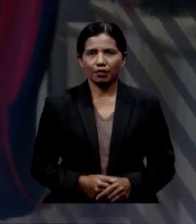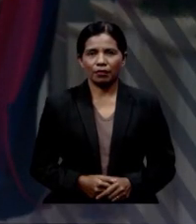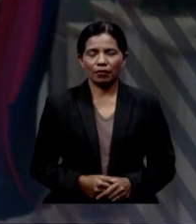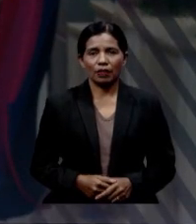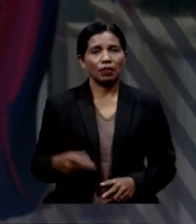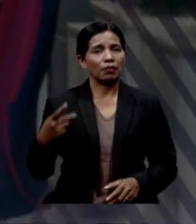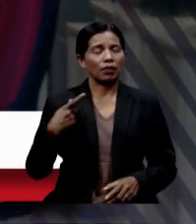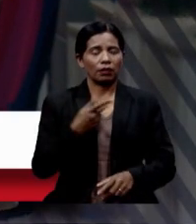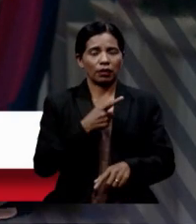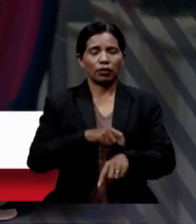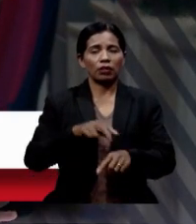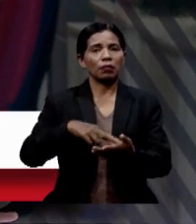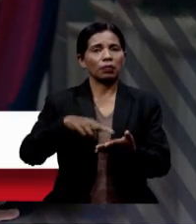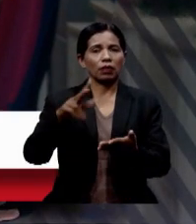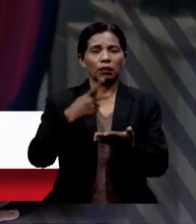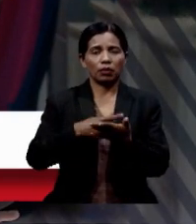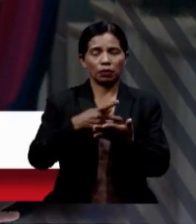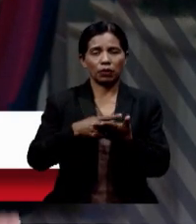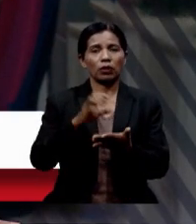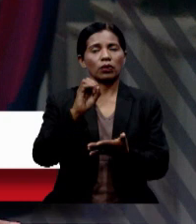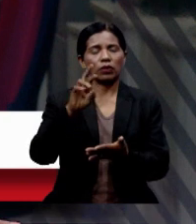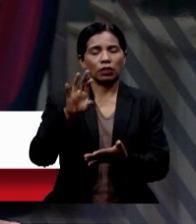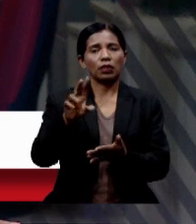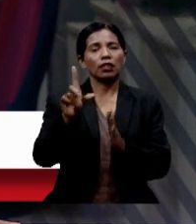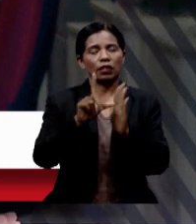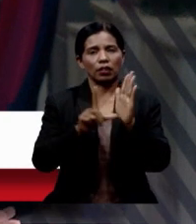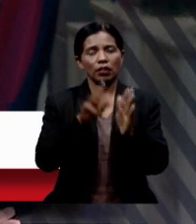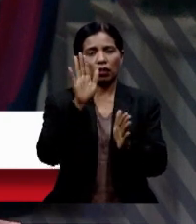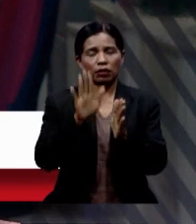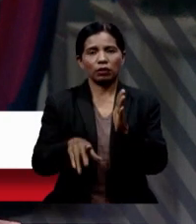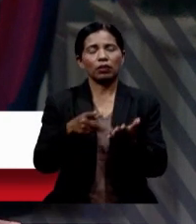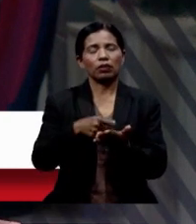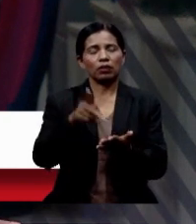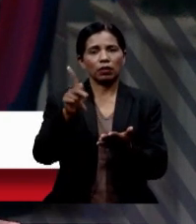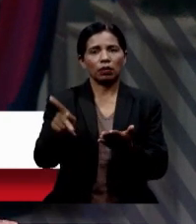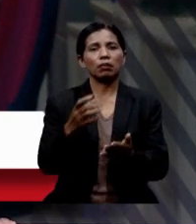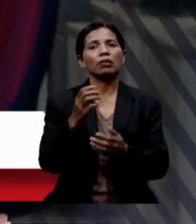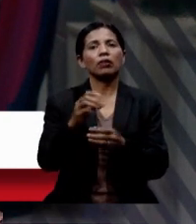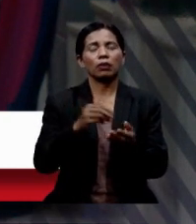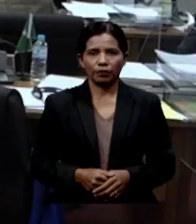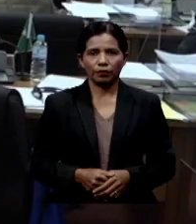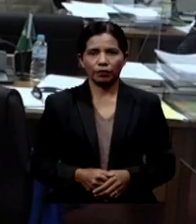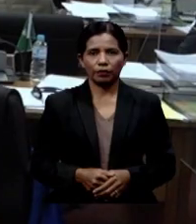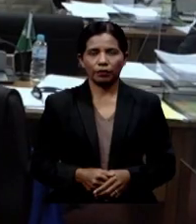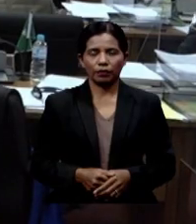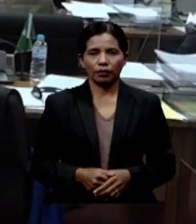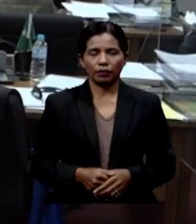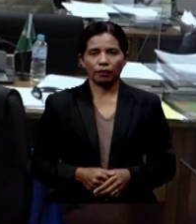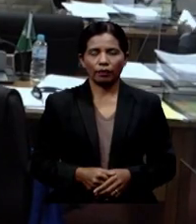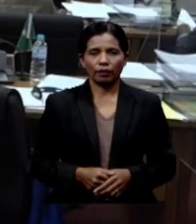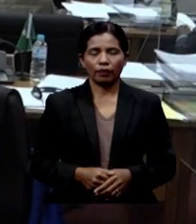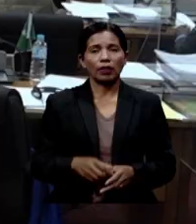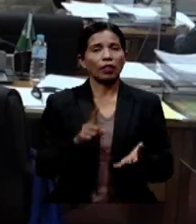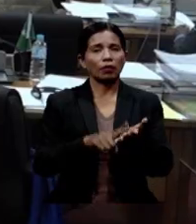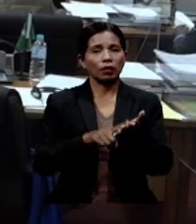Parlamento Nacional aprova a proposta de alteração da lei de atum taxa imposto para tabaco. E a debate